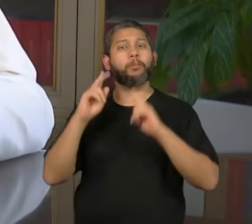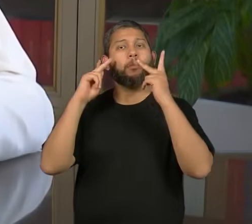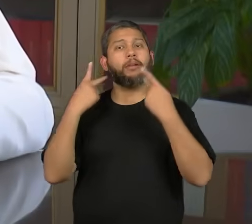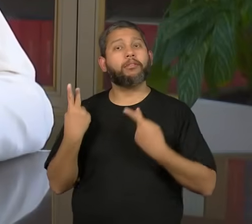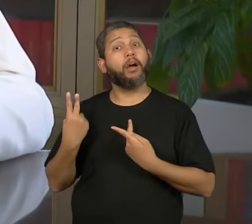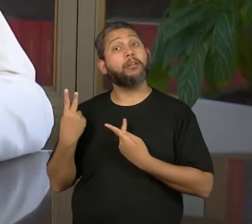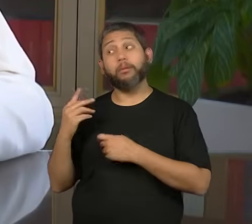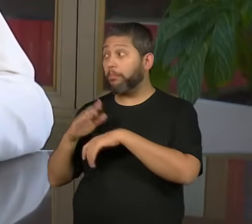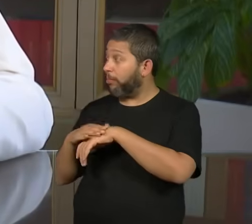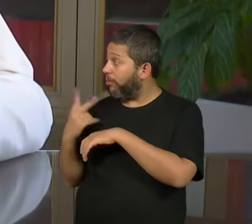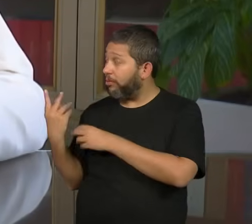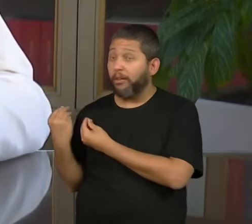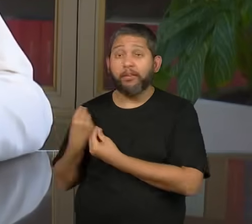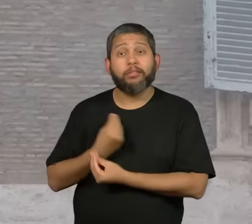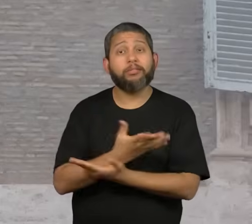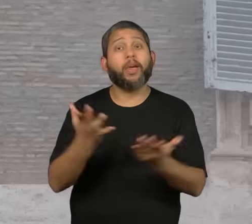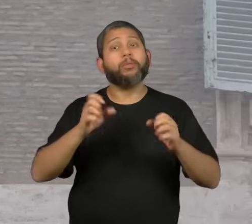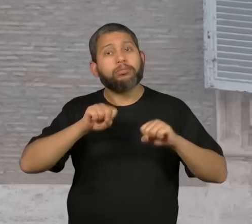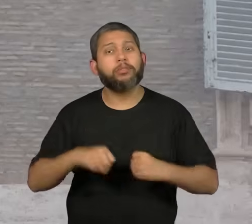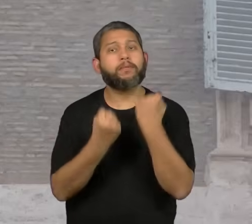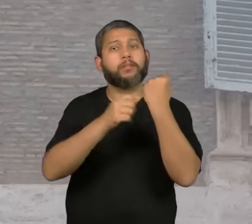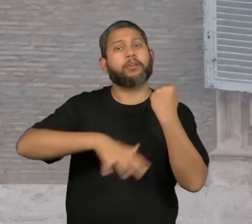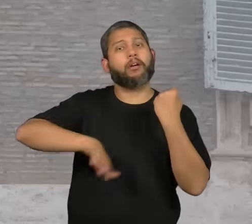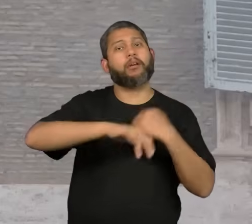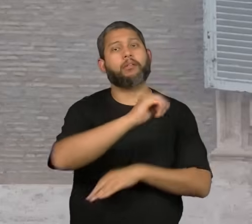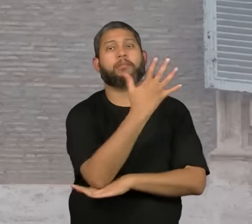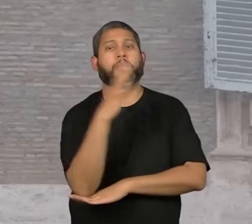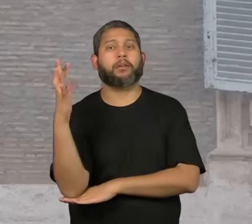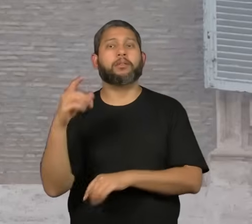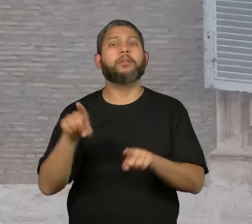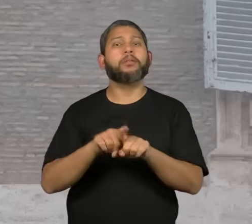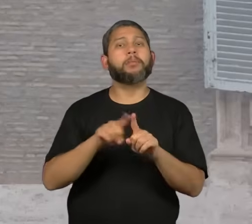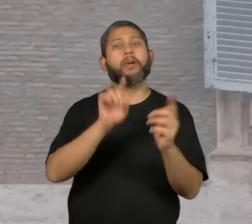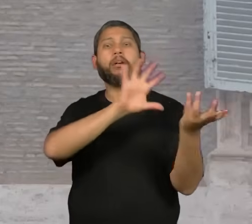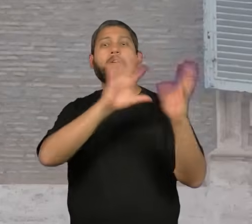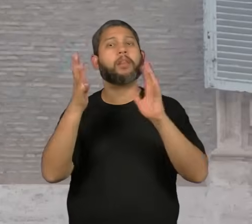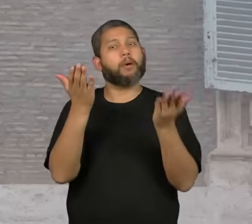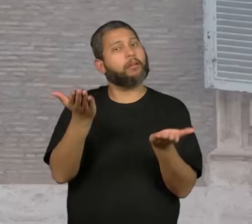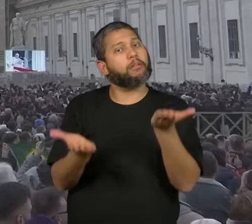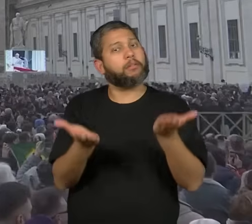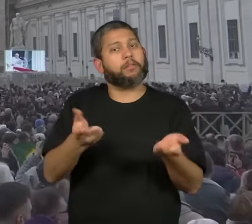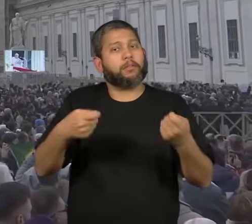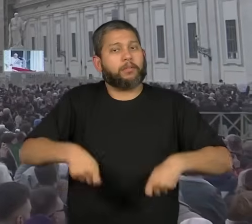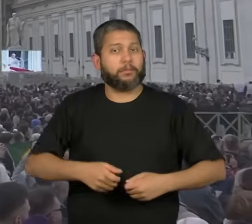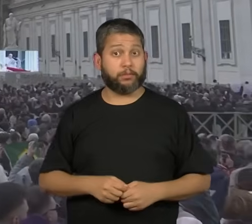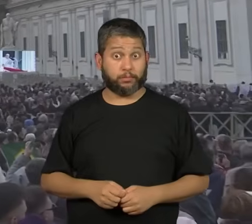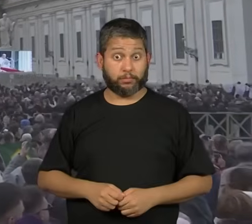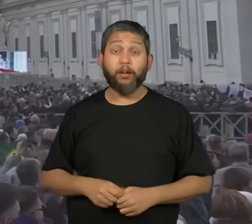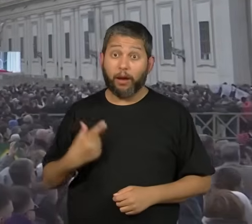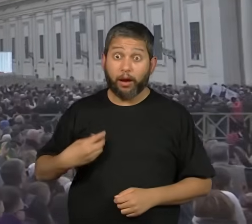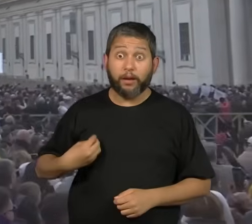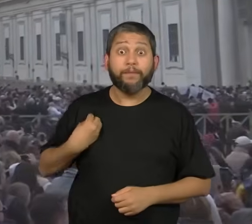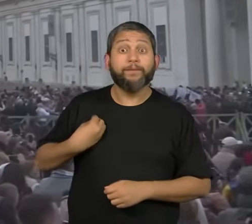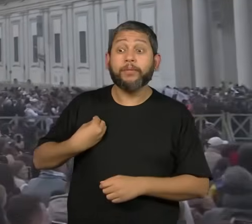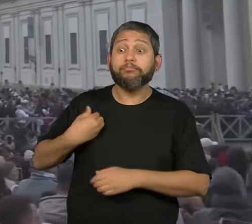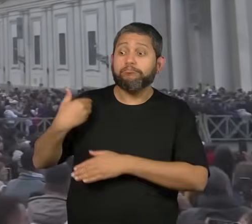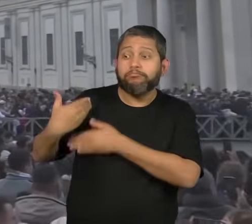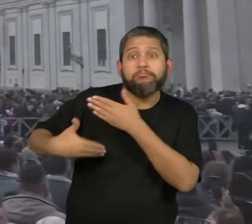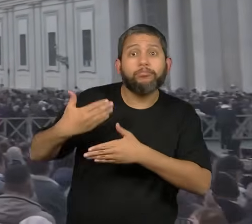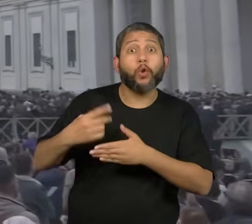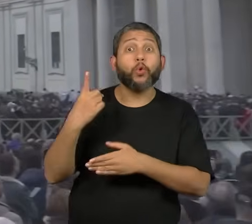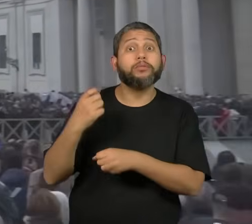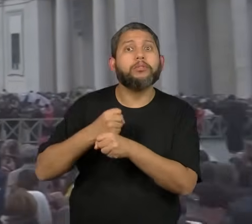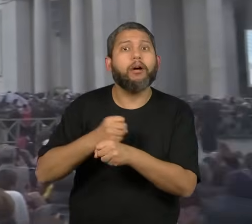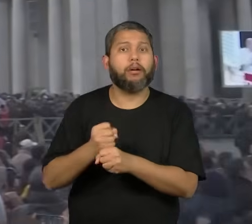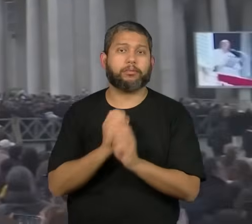de defesa do meio ambiente e do equilíbrio climático. Em 12 anos de pontificado, se manifestou várias